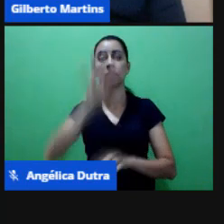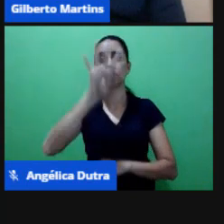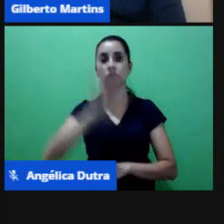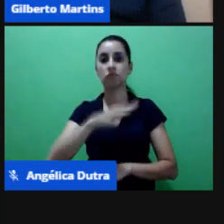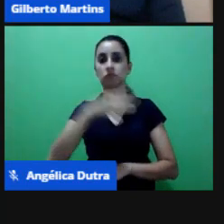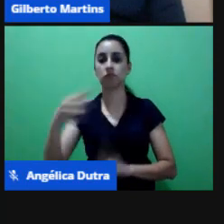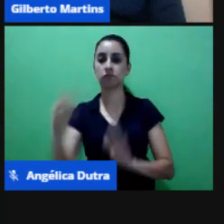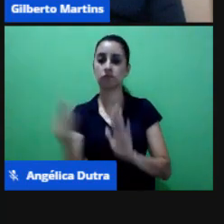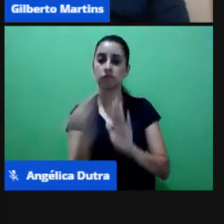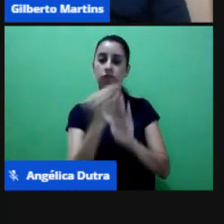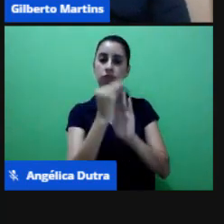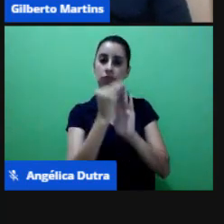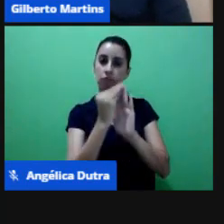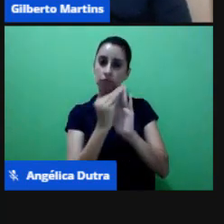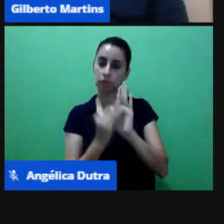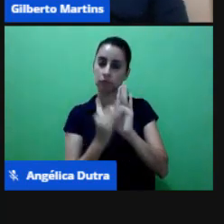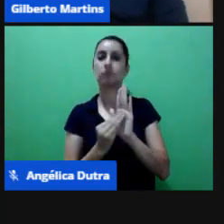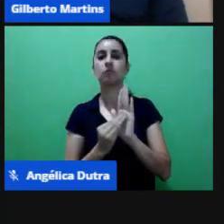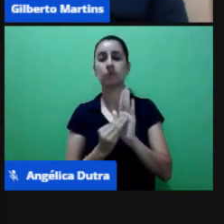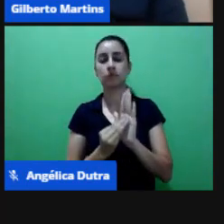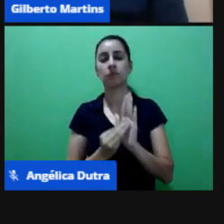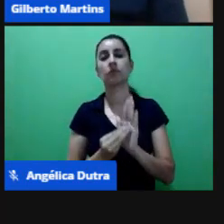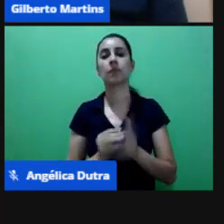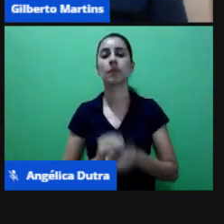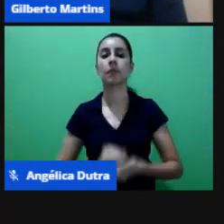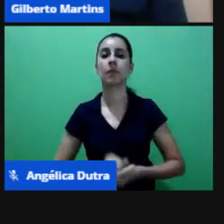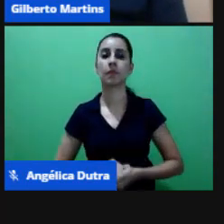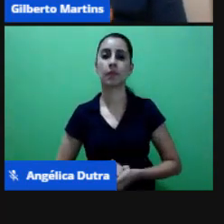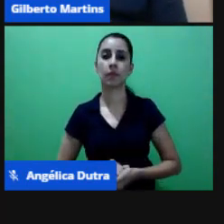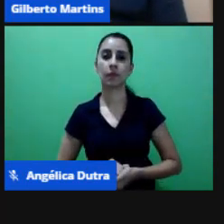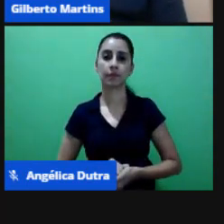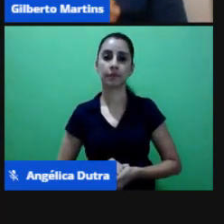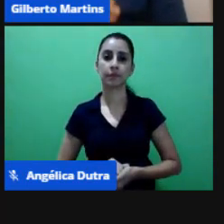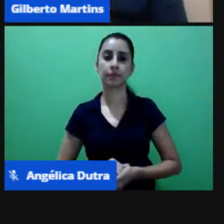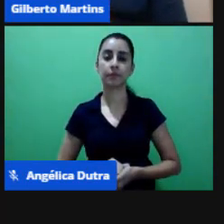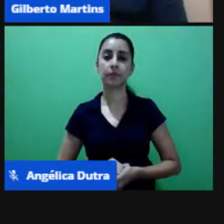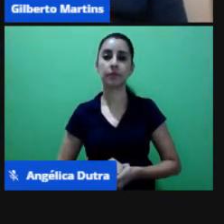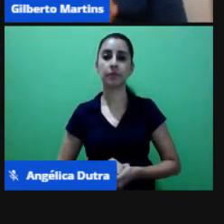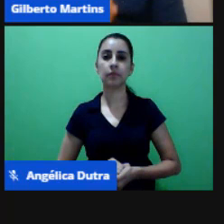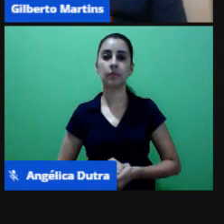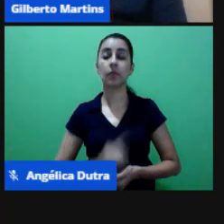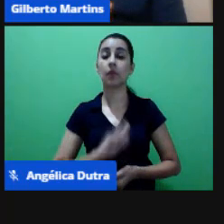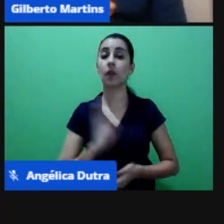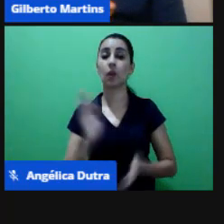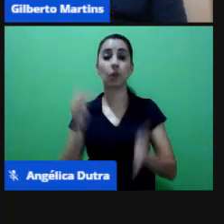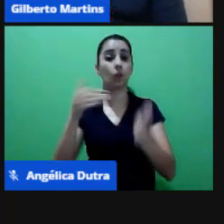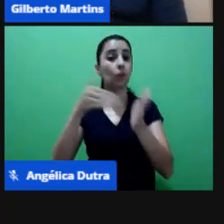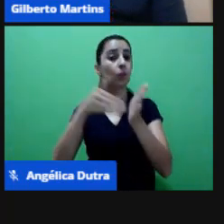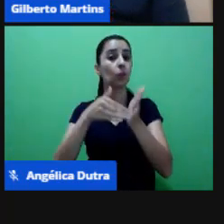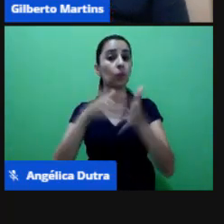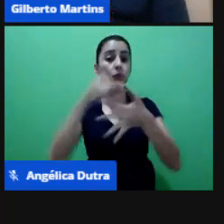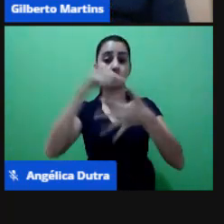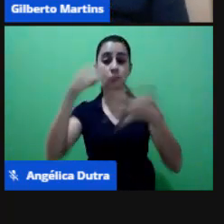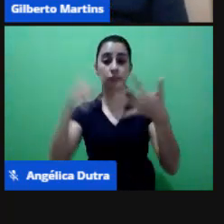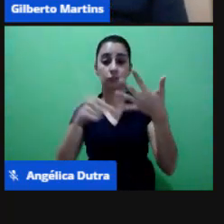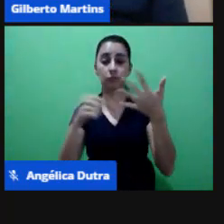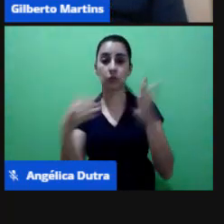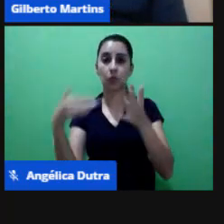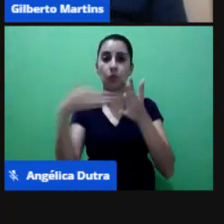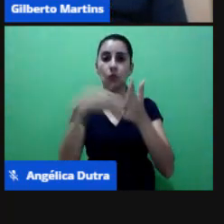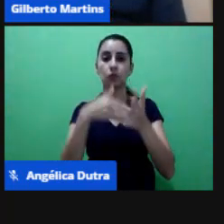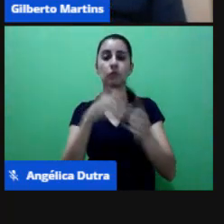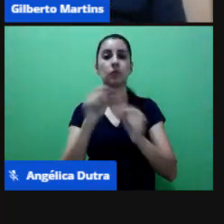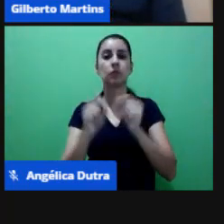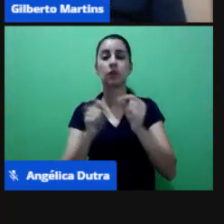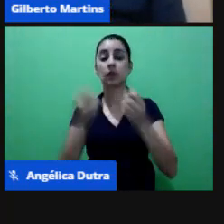enquanto professores, na aplicação dessa diagnóstica. Aí, o último item dessas atribuições que estão aí, diz